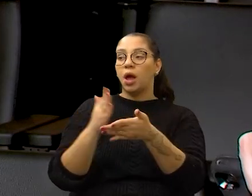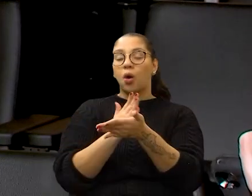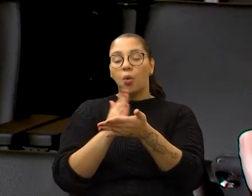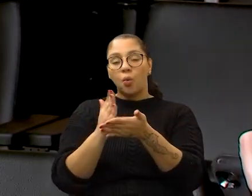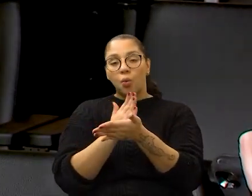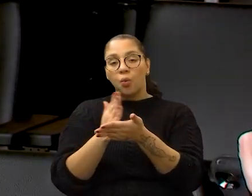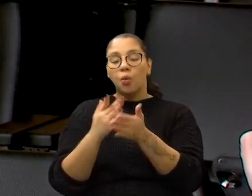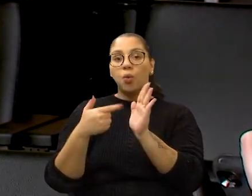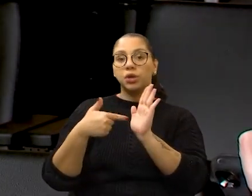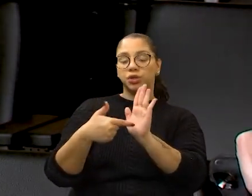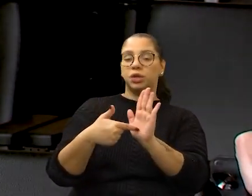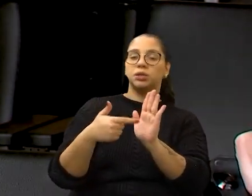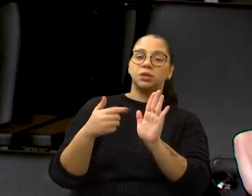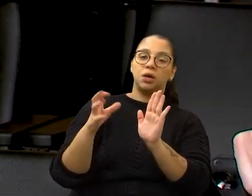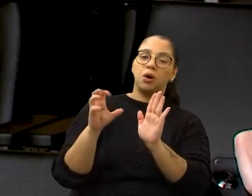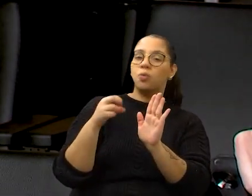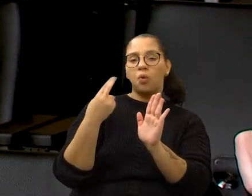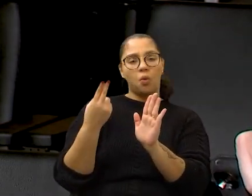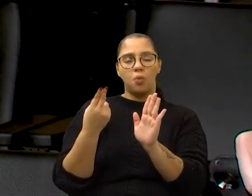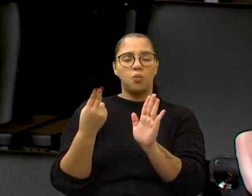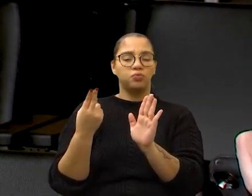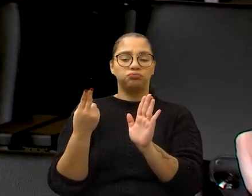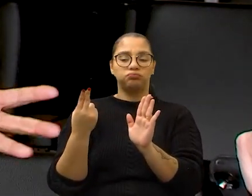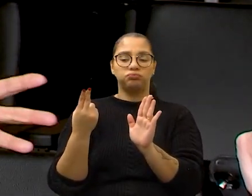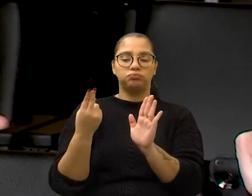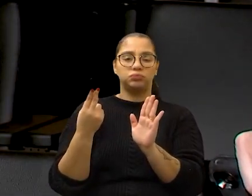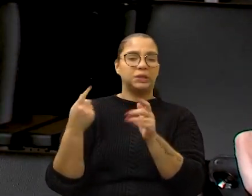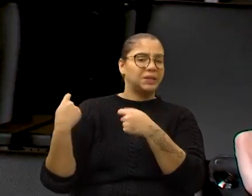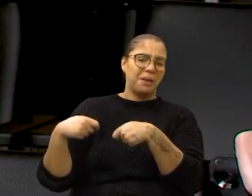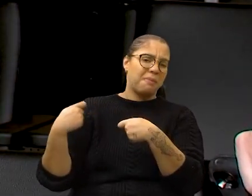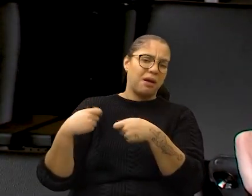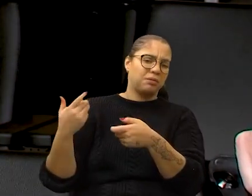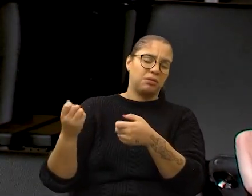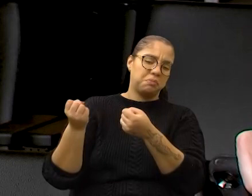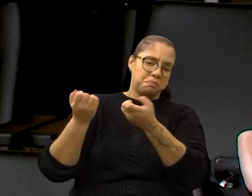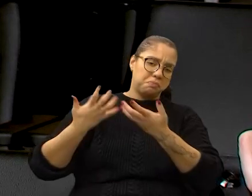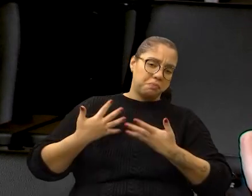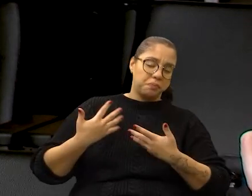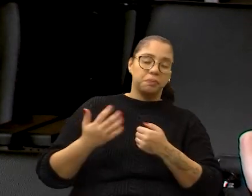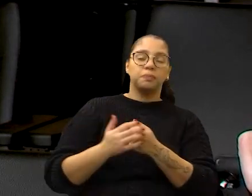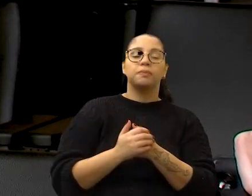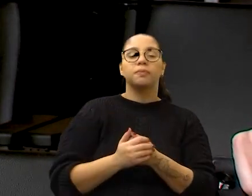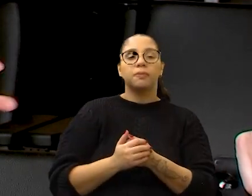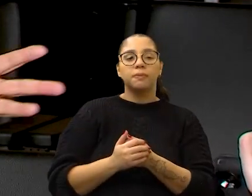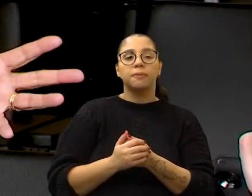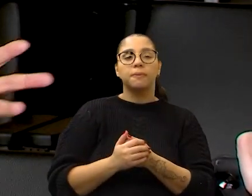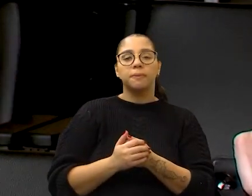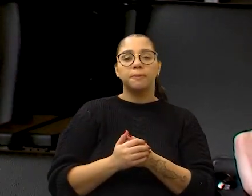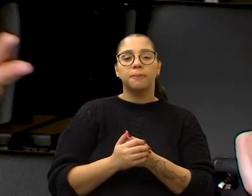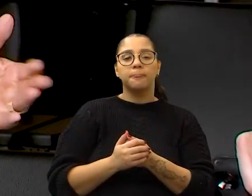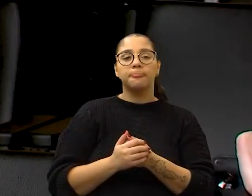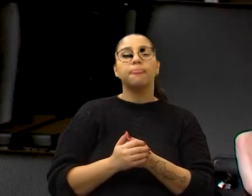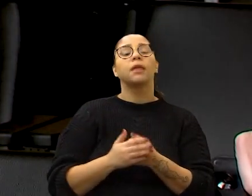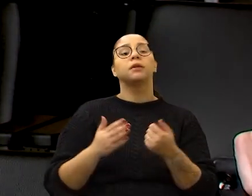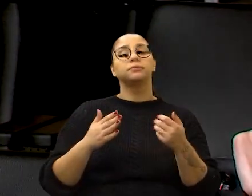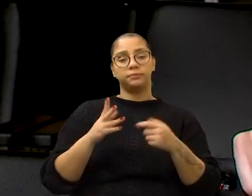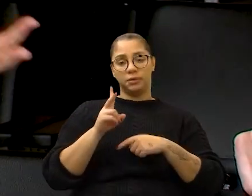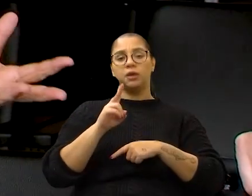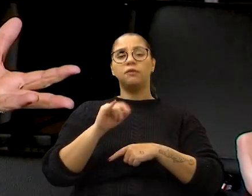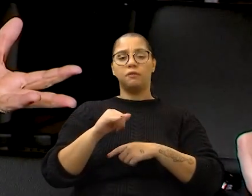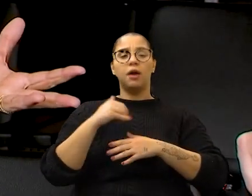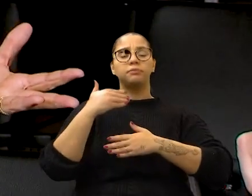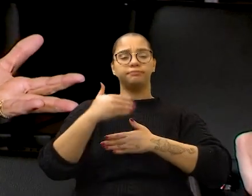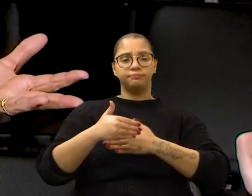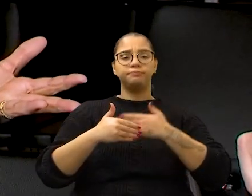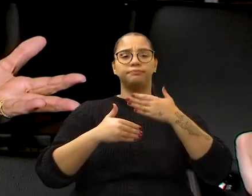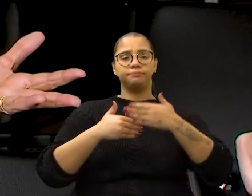alguma indicação, uma demanda, né? E a gente vai